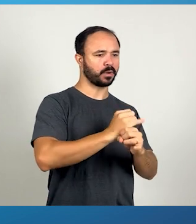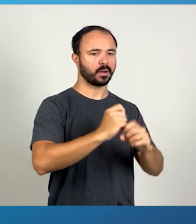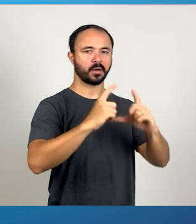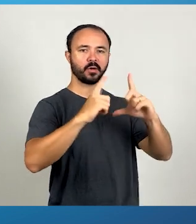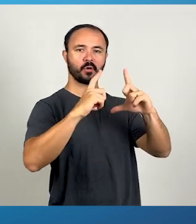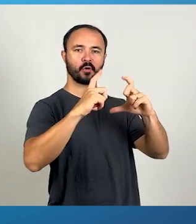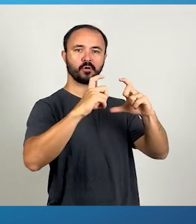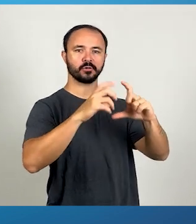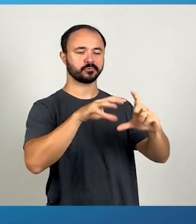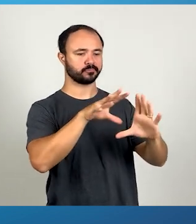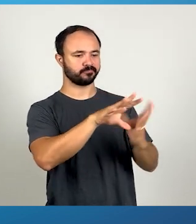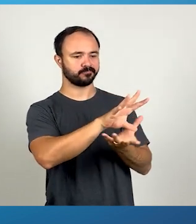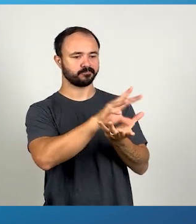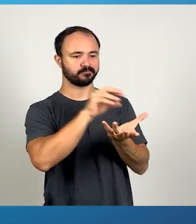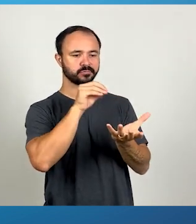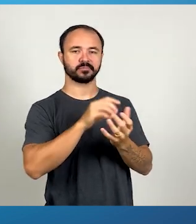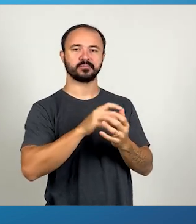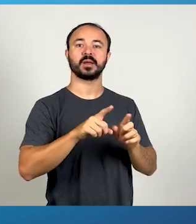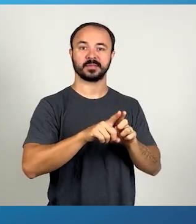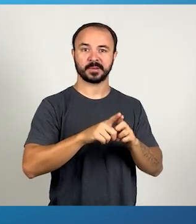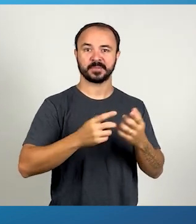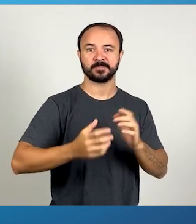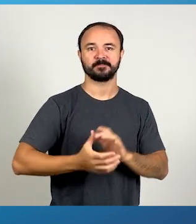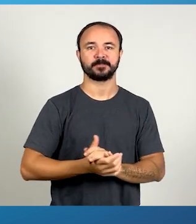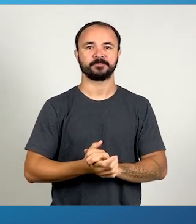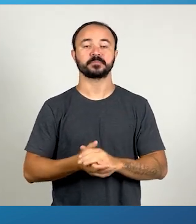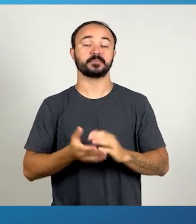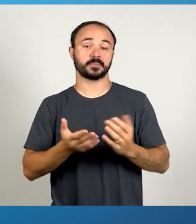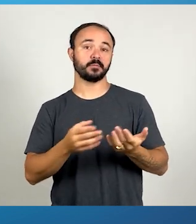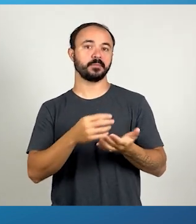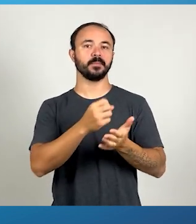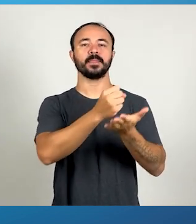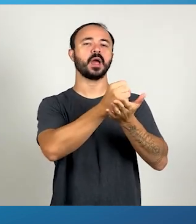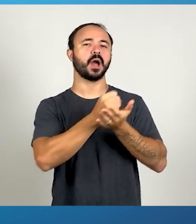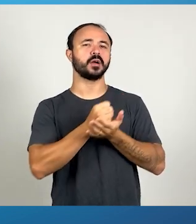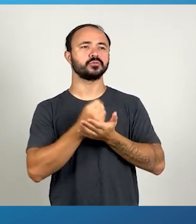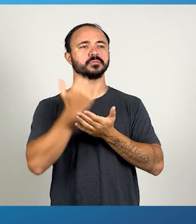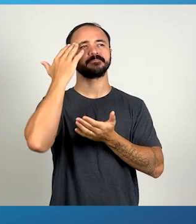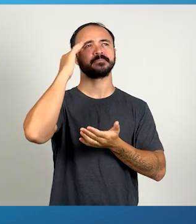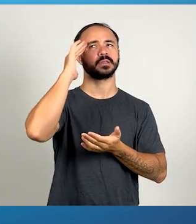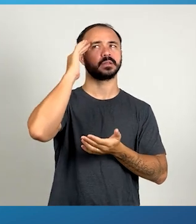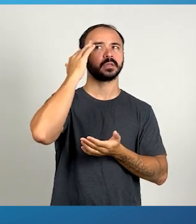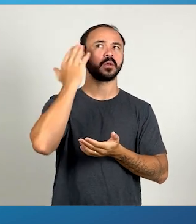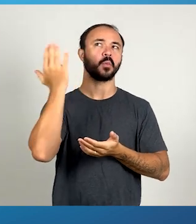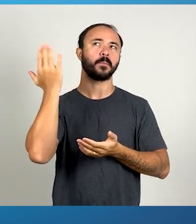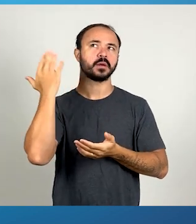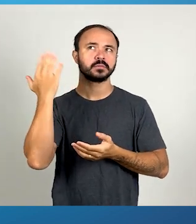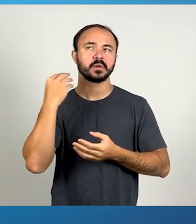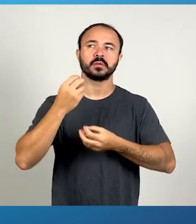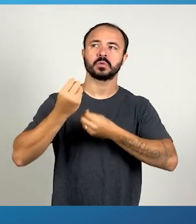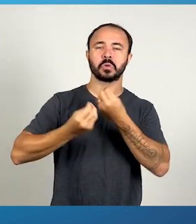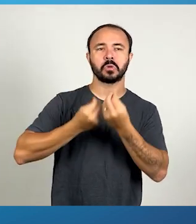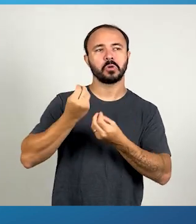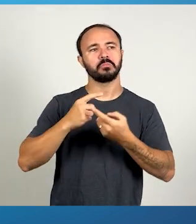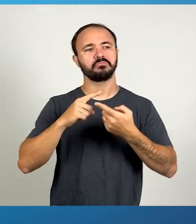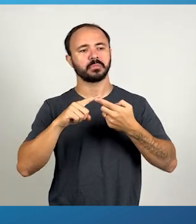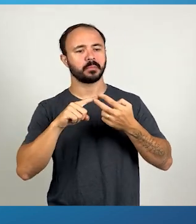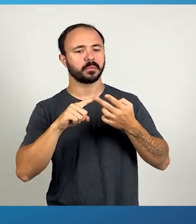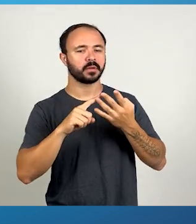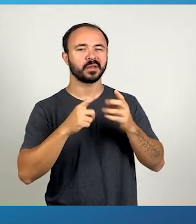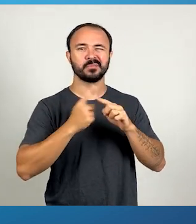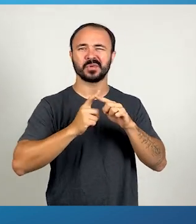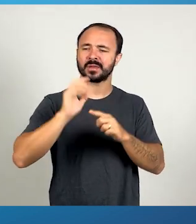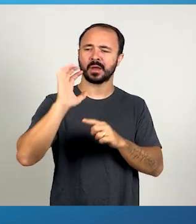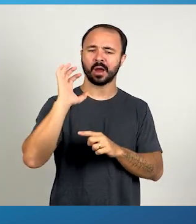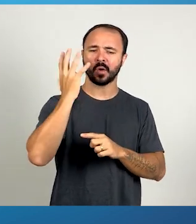isso. Tudo isso são documentos e nos ajudam a entender o passado, saber o porquê está